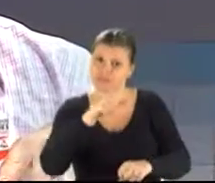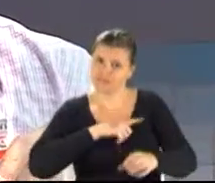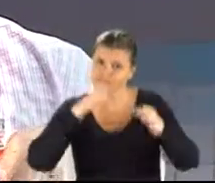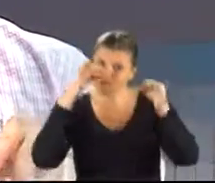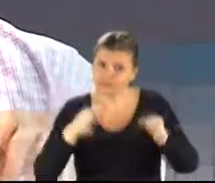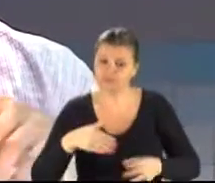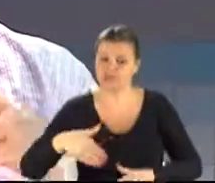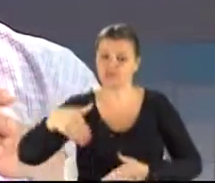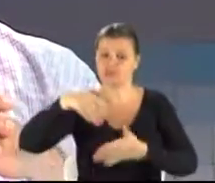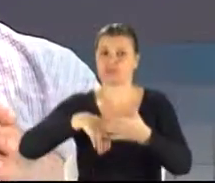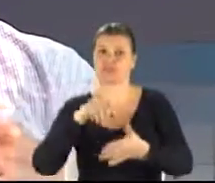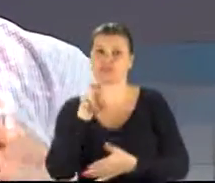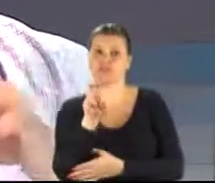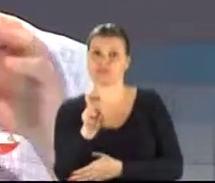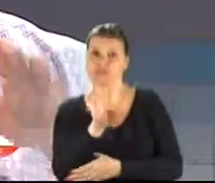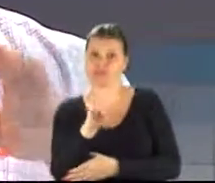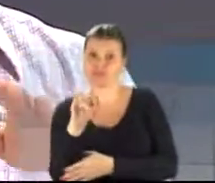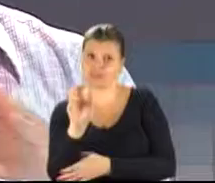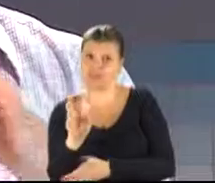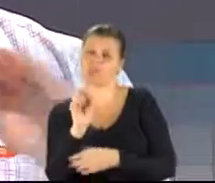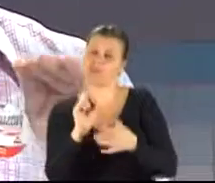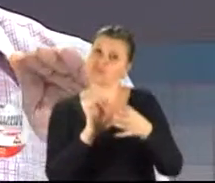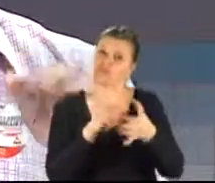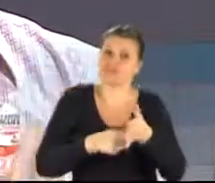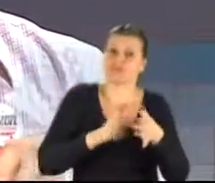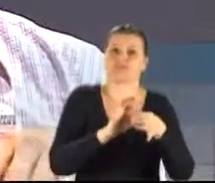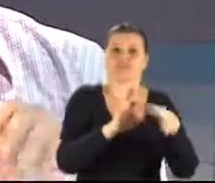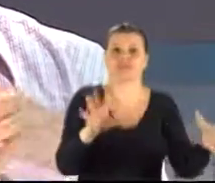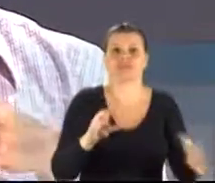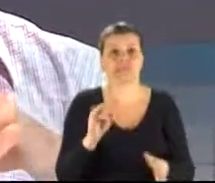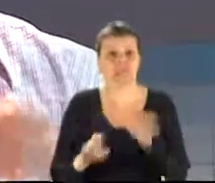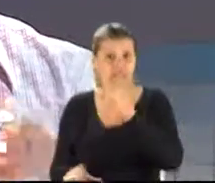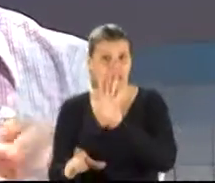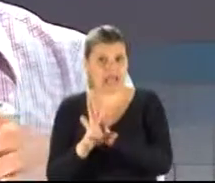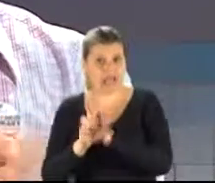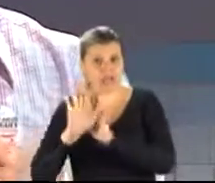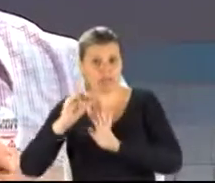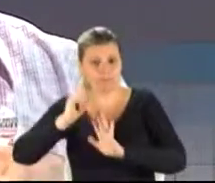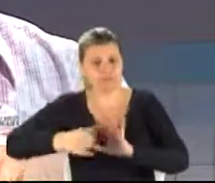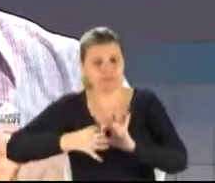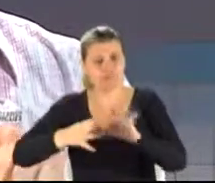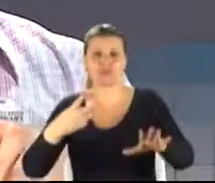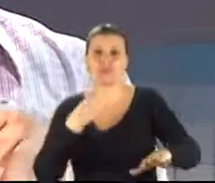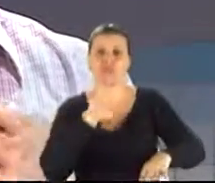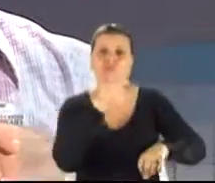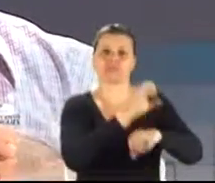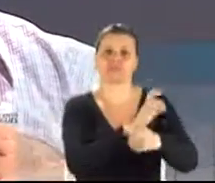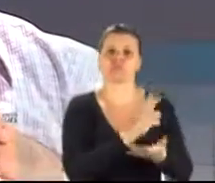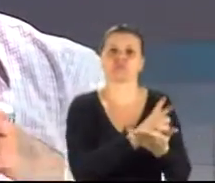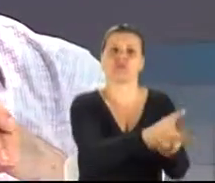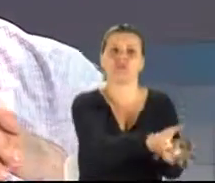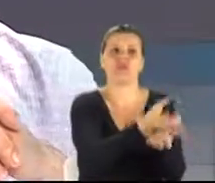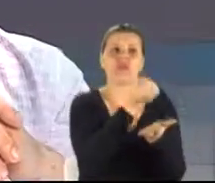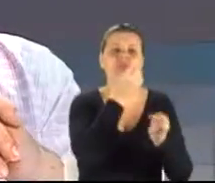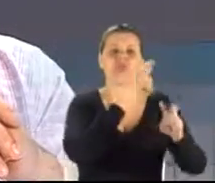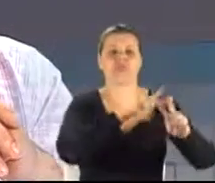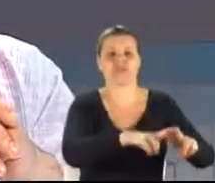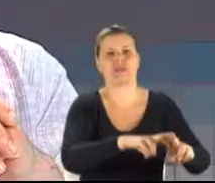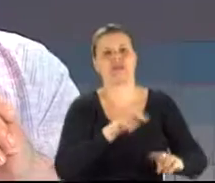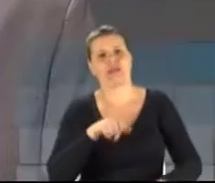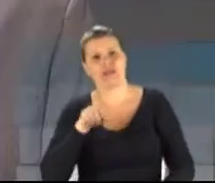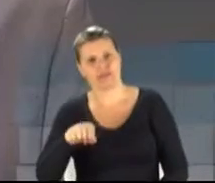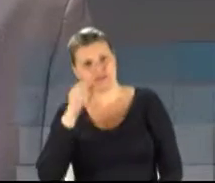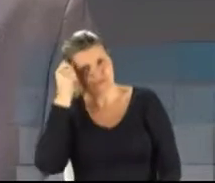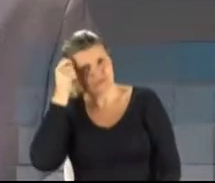dele ele está em convívio de voto com você se a lei já liberou ele não tem porque o estado manter ele dentro do presídio Essa é a ideia do